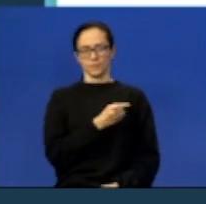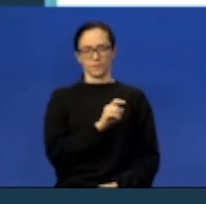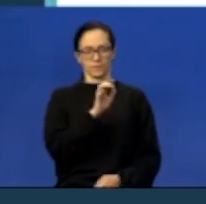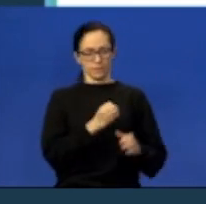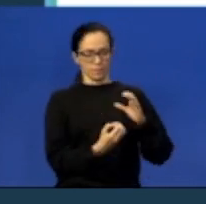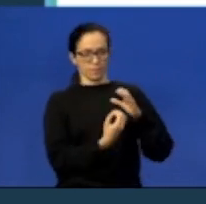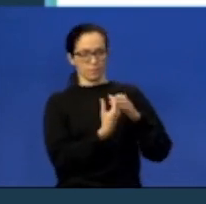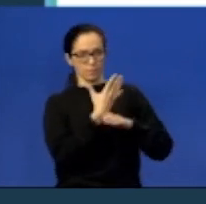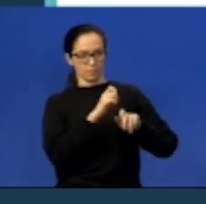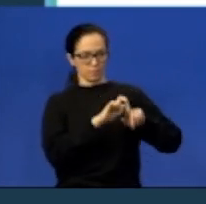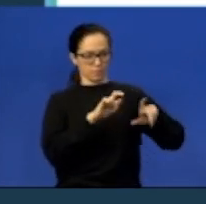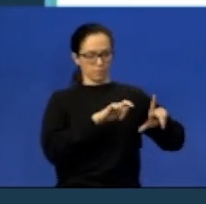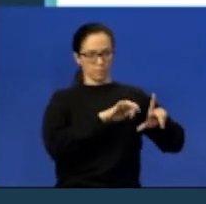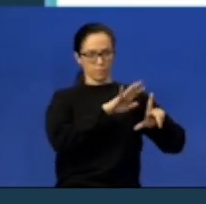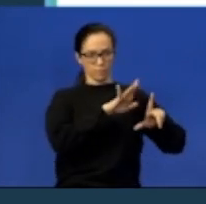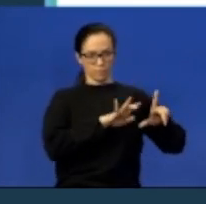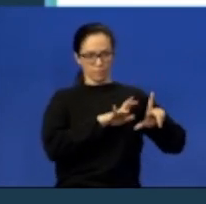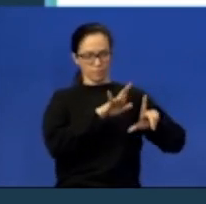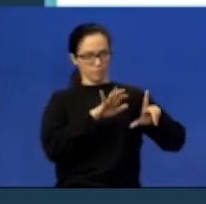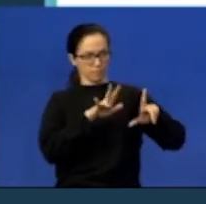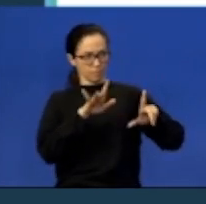maior a frequência da onda, menor